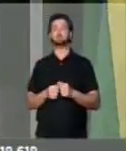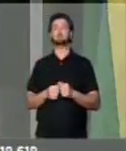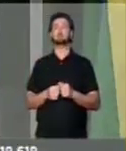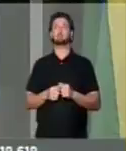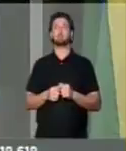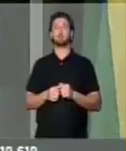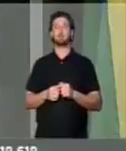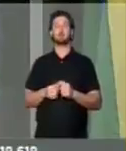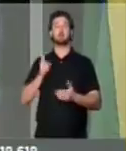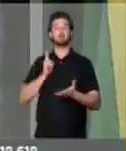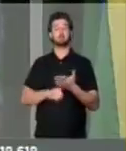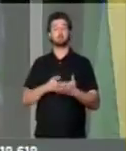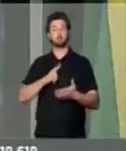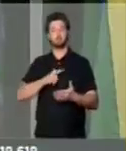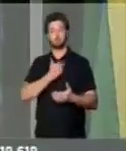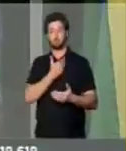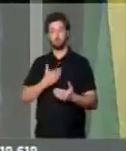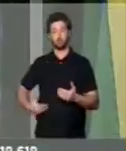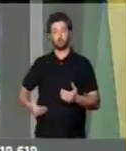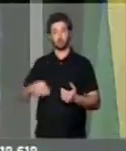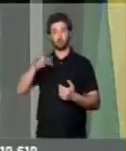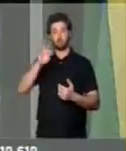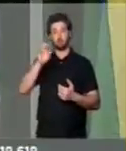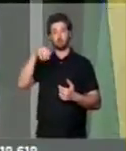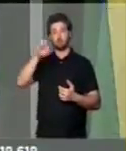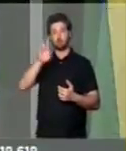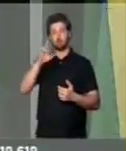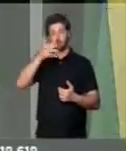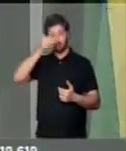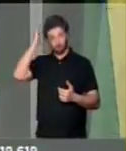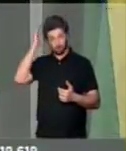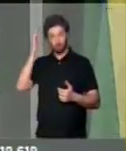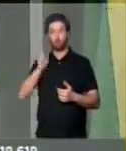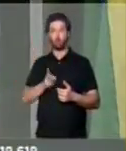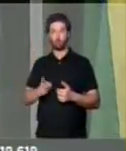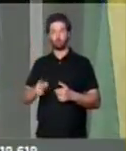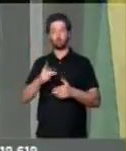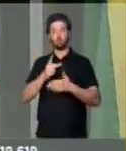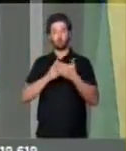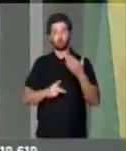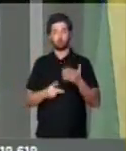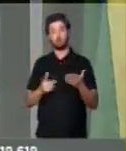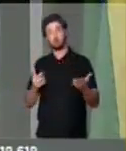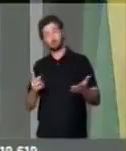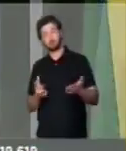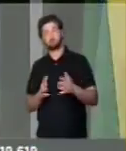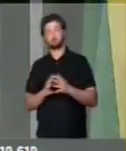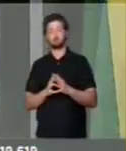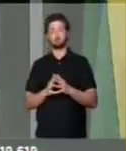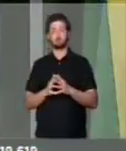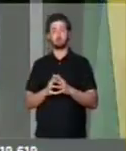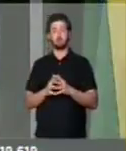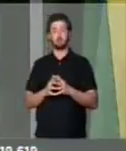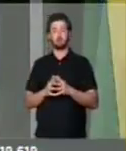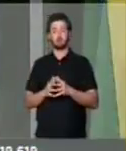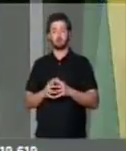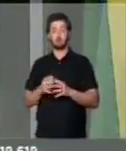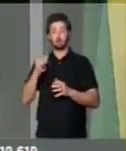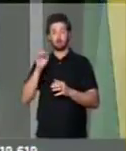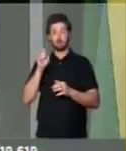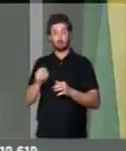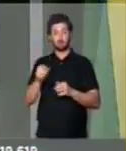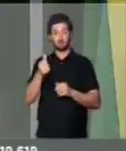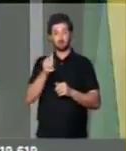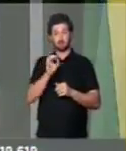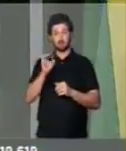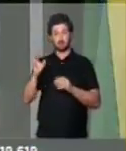2016, é o compromisso do governo Michel Temer, a manutenção e a continuidade do programa, e retomada dessas